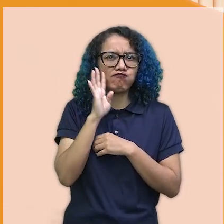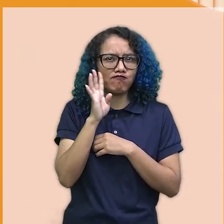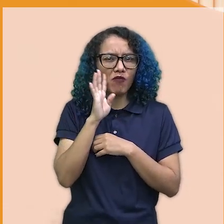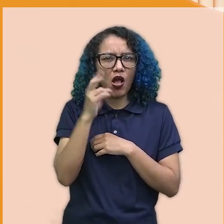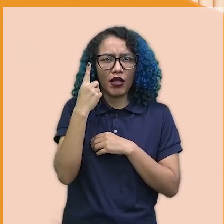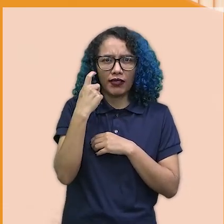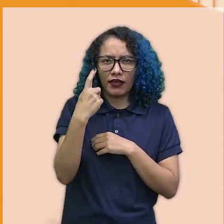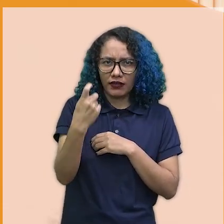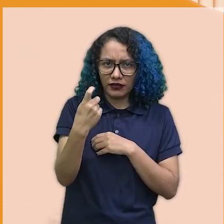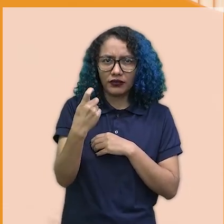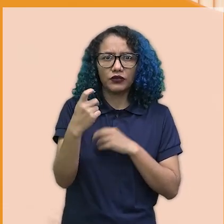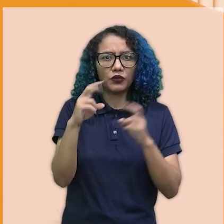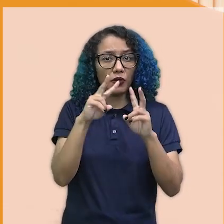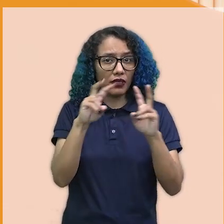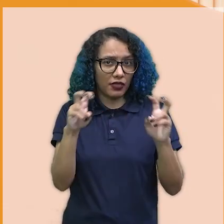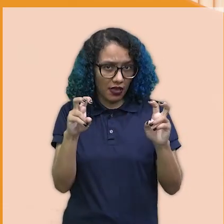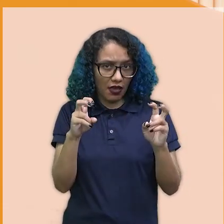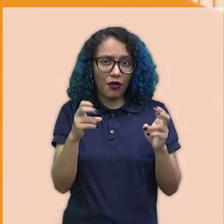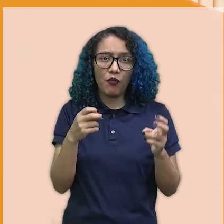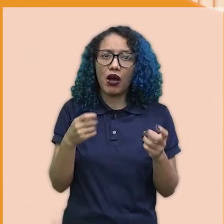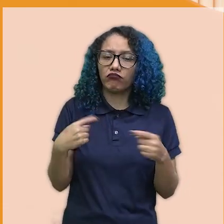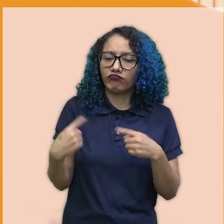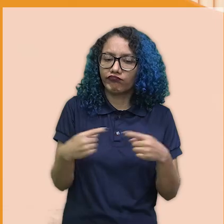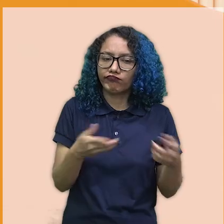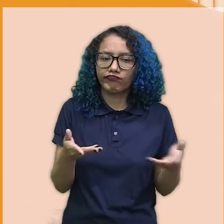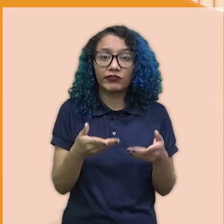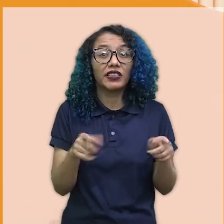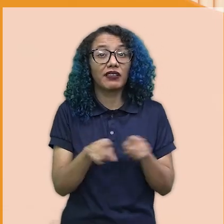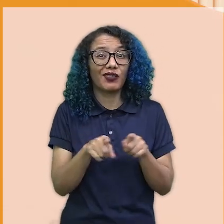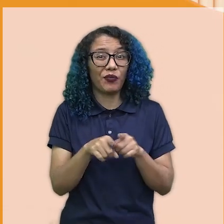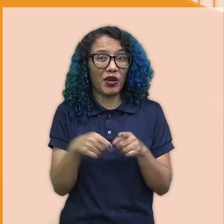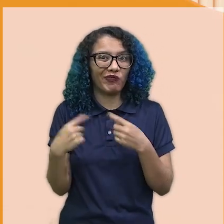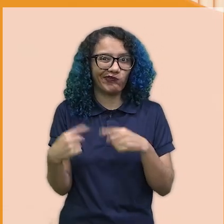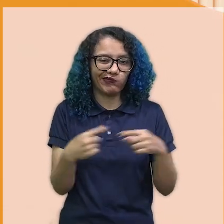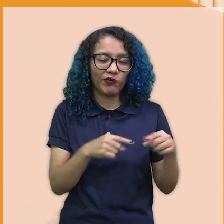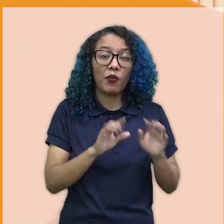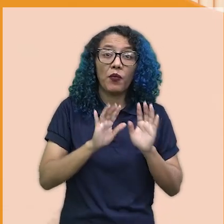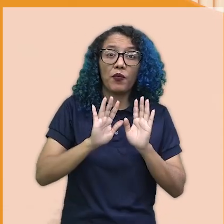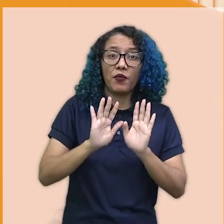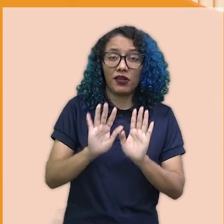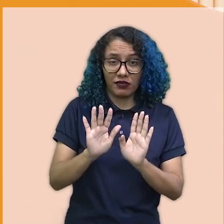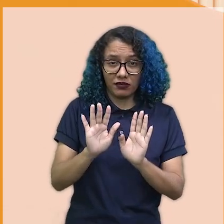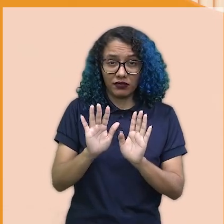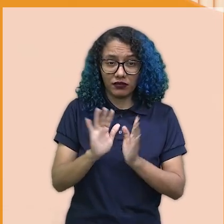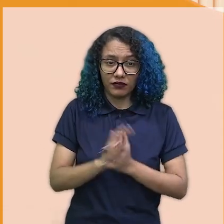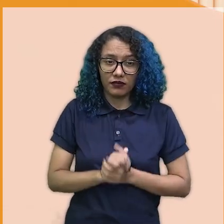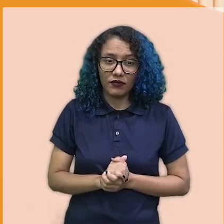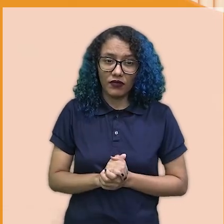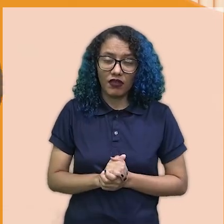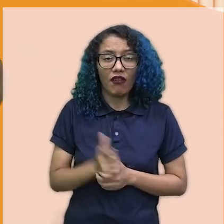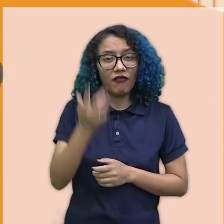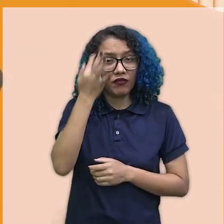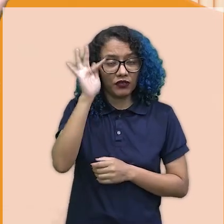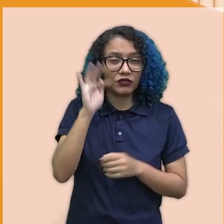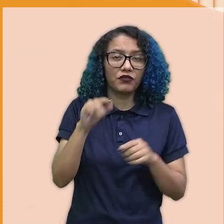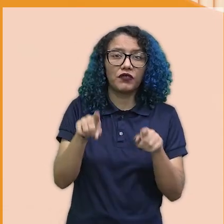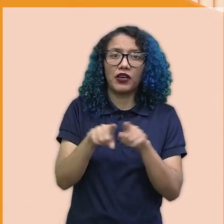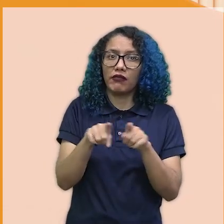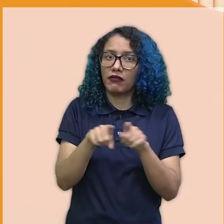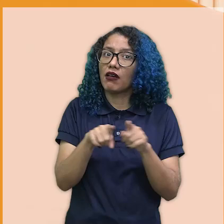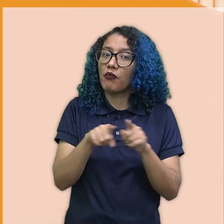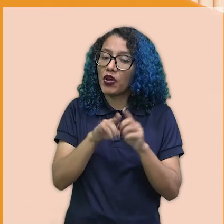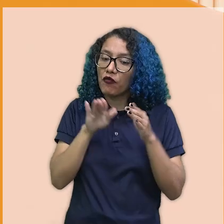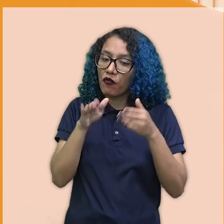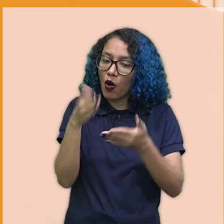Nós pegamos aí uma temática, né, muito atual, mas também um pouco polêmica, mas que a filosofia se preocupa